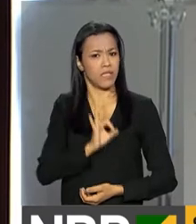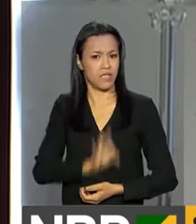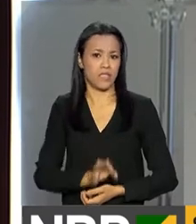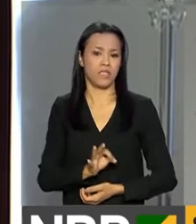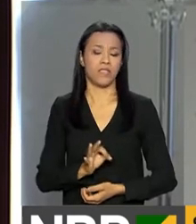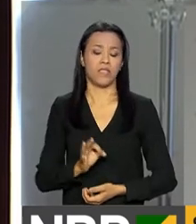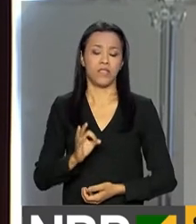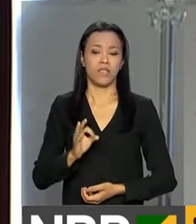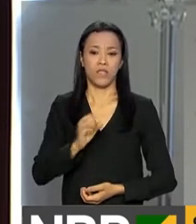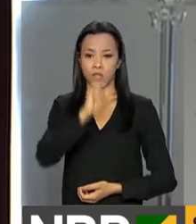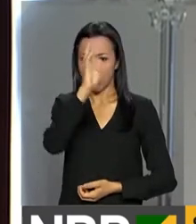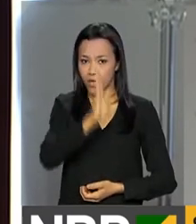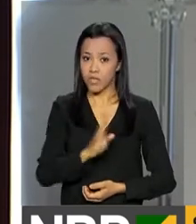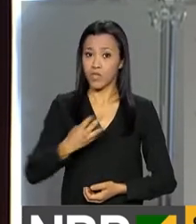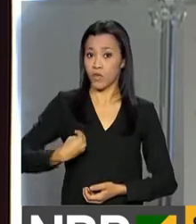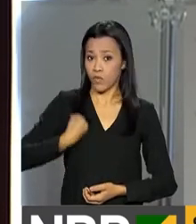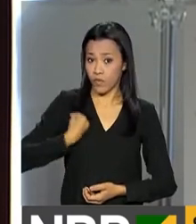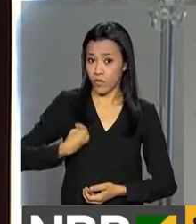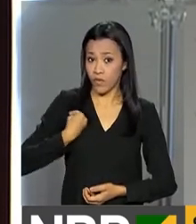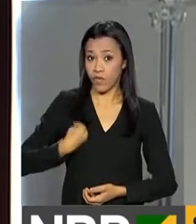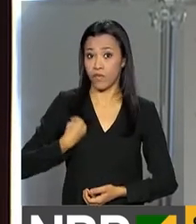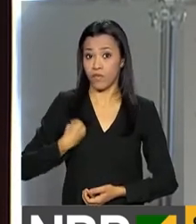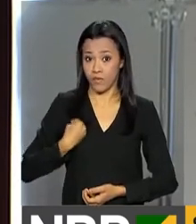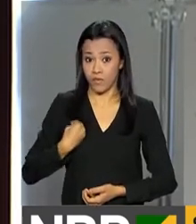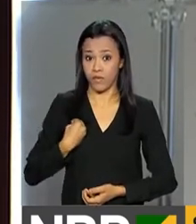vive um novo momento.